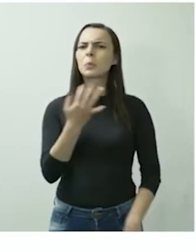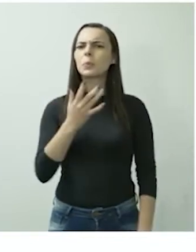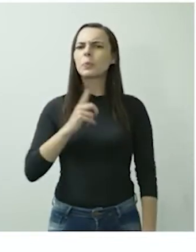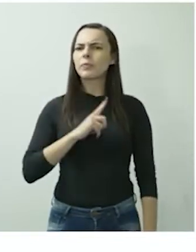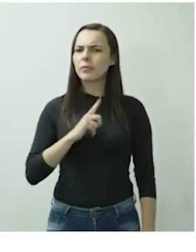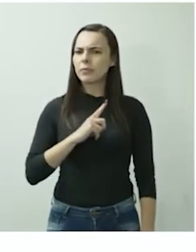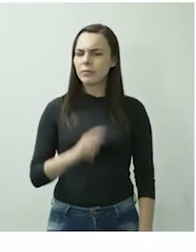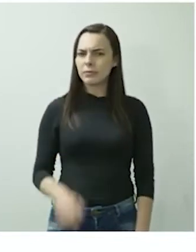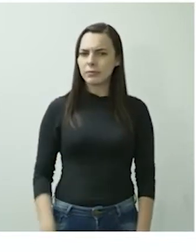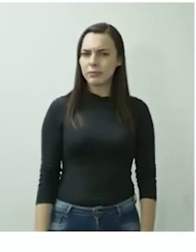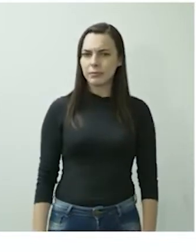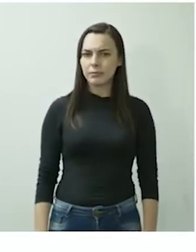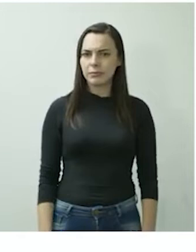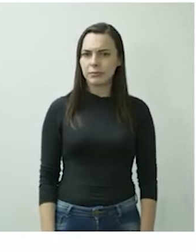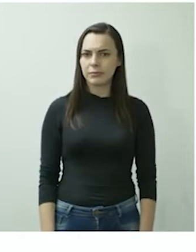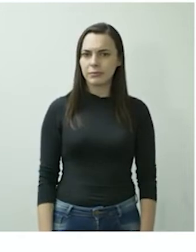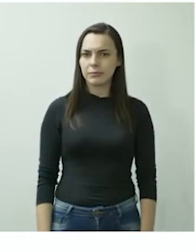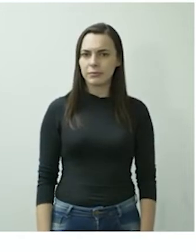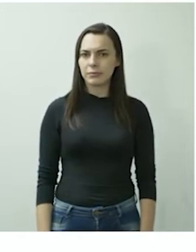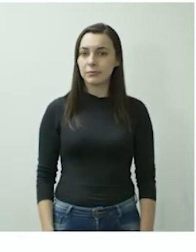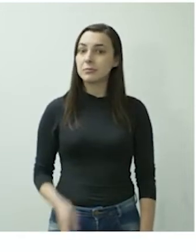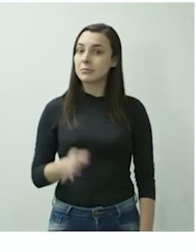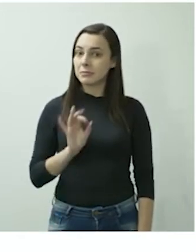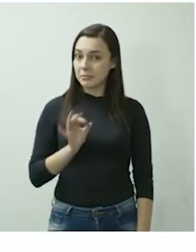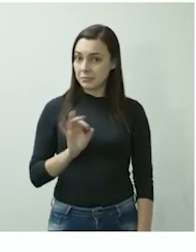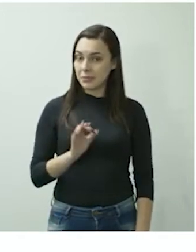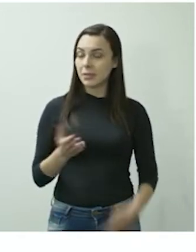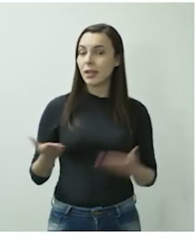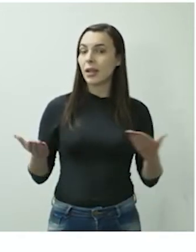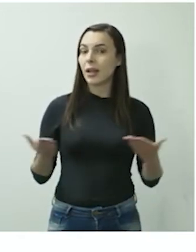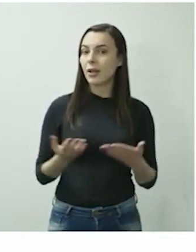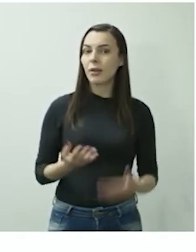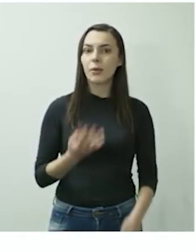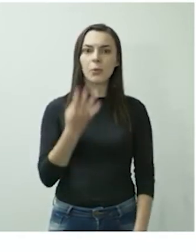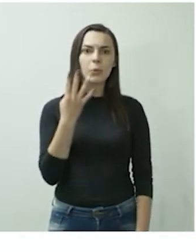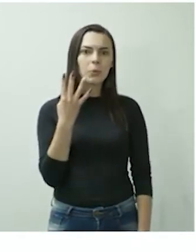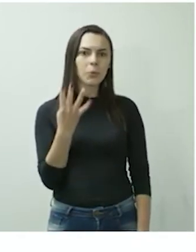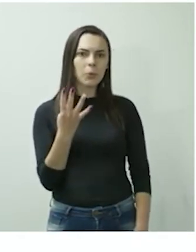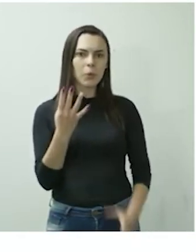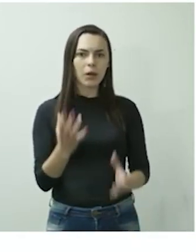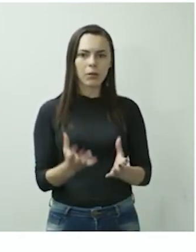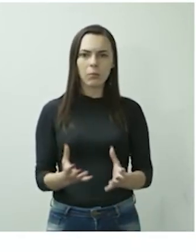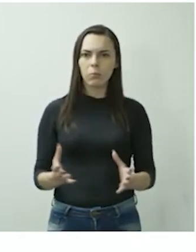agora? Muito bem. Nós temos 4